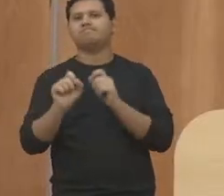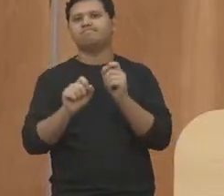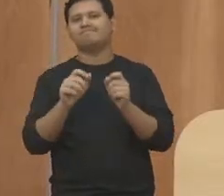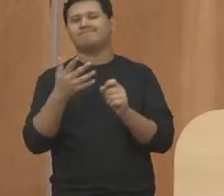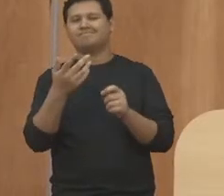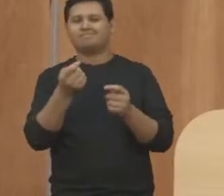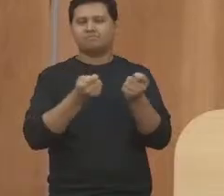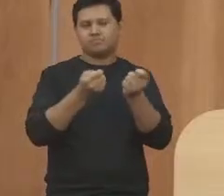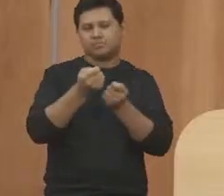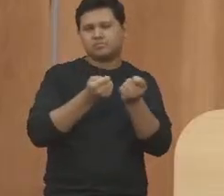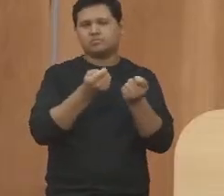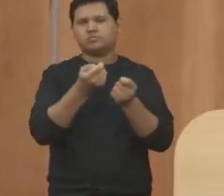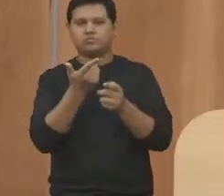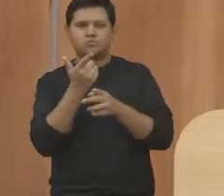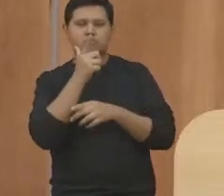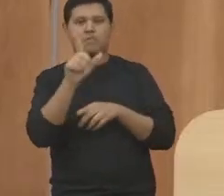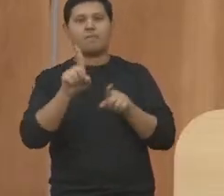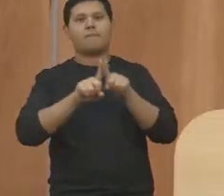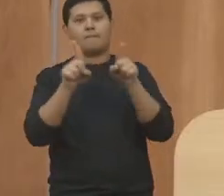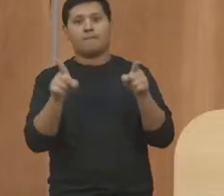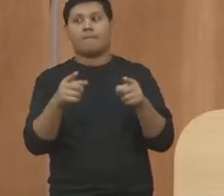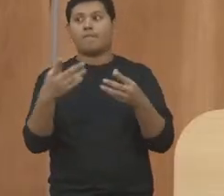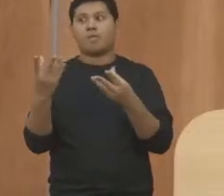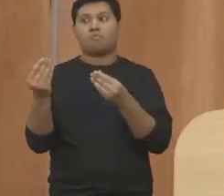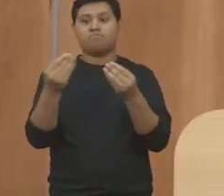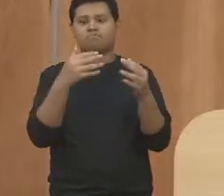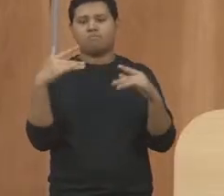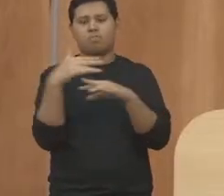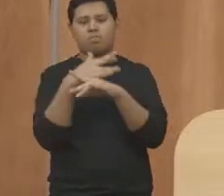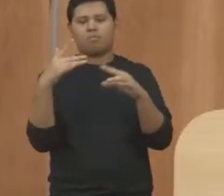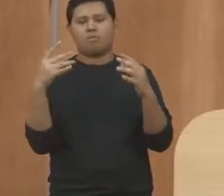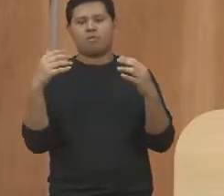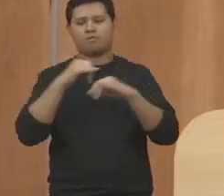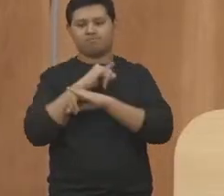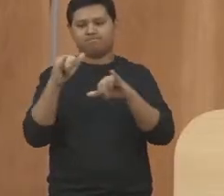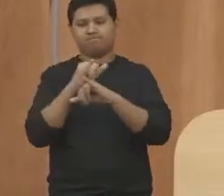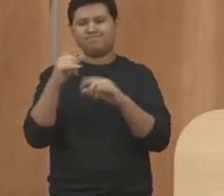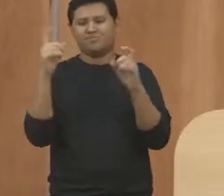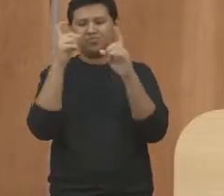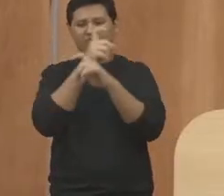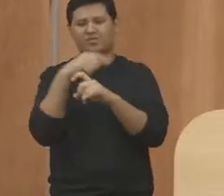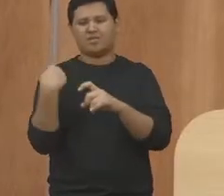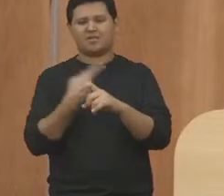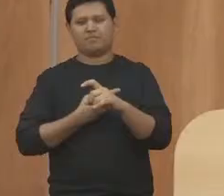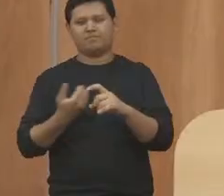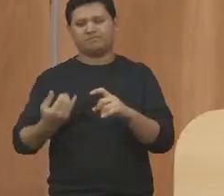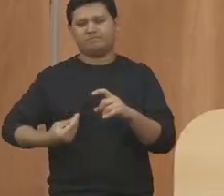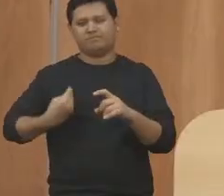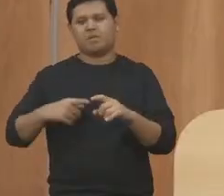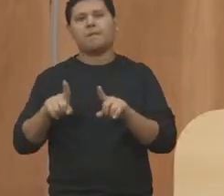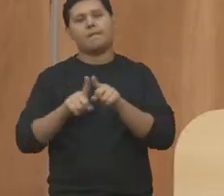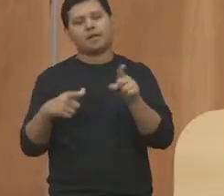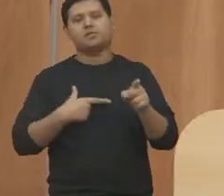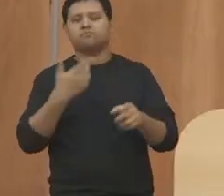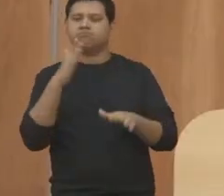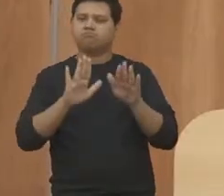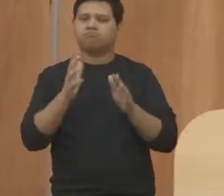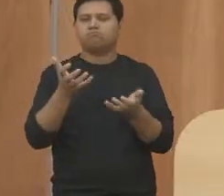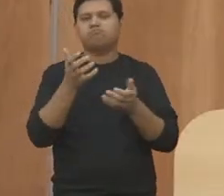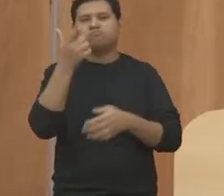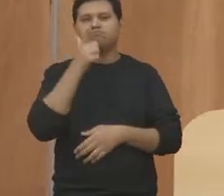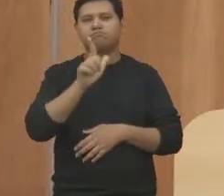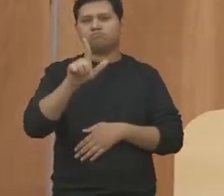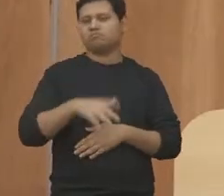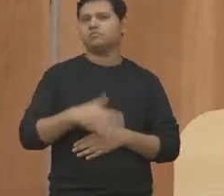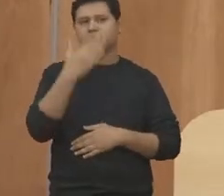esse descompasso, essa assimetria de informação, ela dificulta bastante a nossa vida, mas está previsto, de qualquer forma.